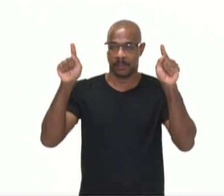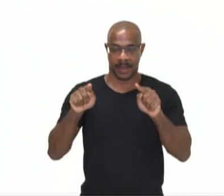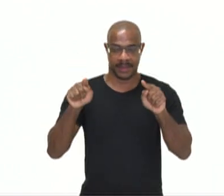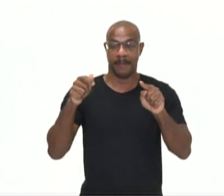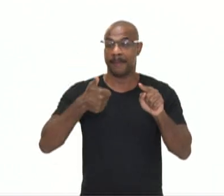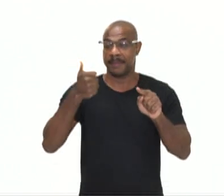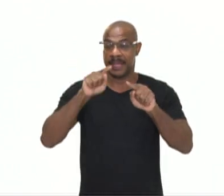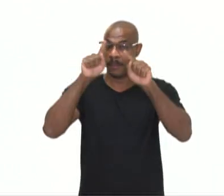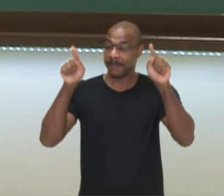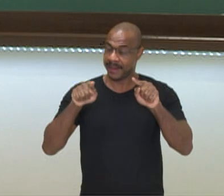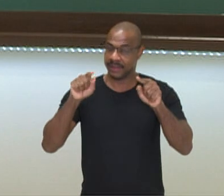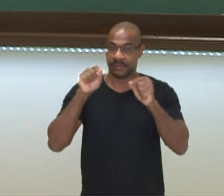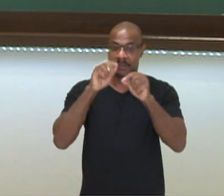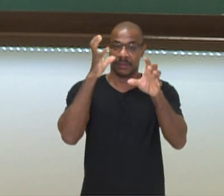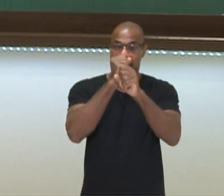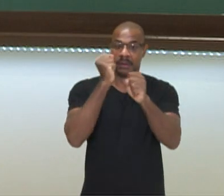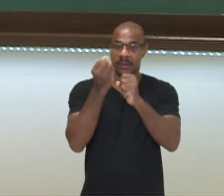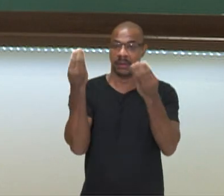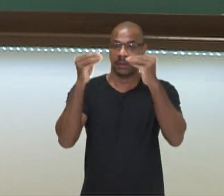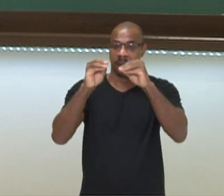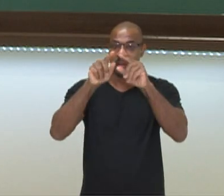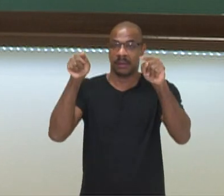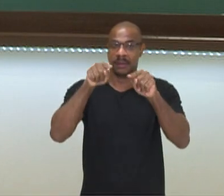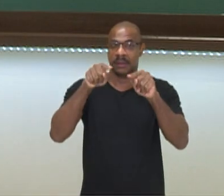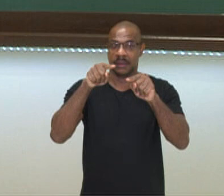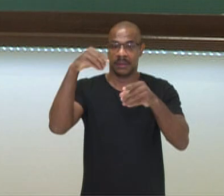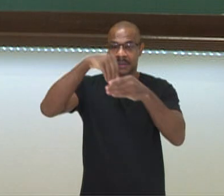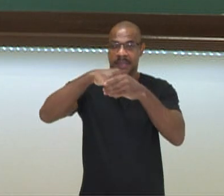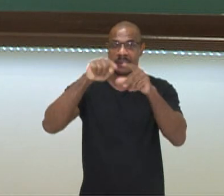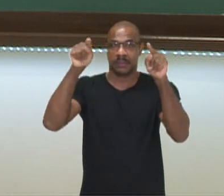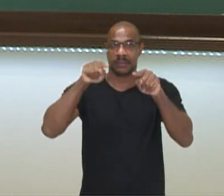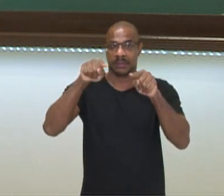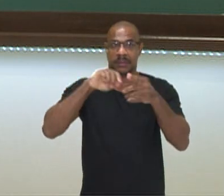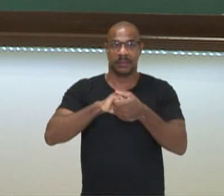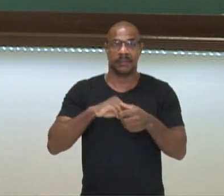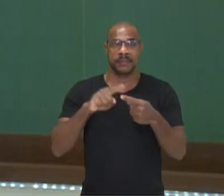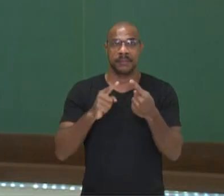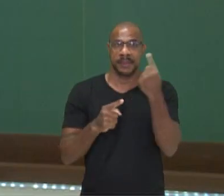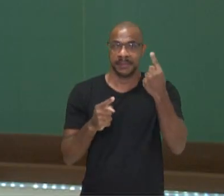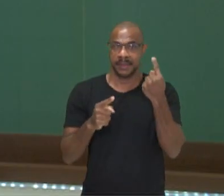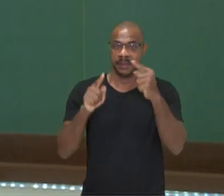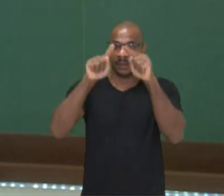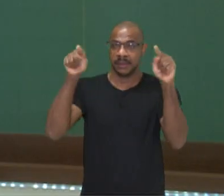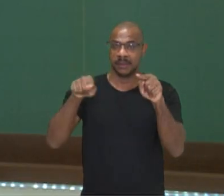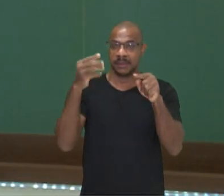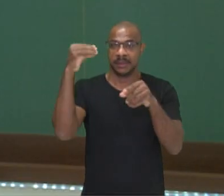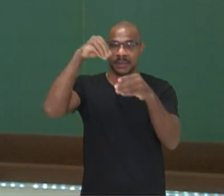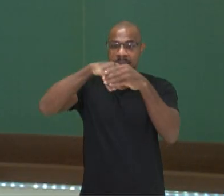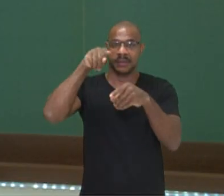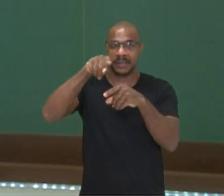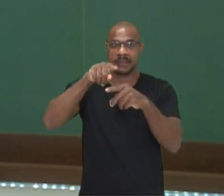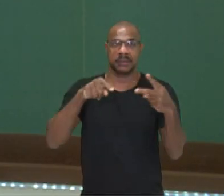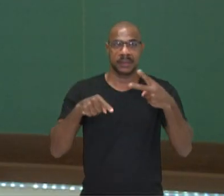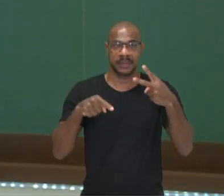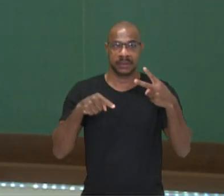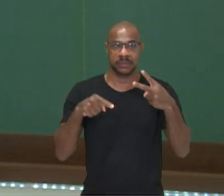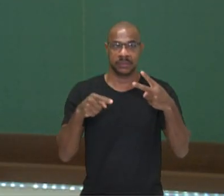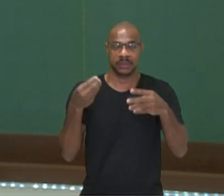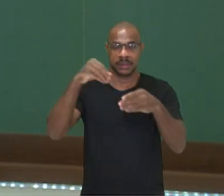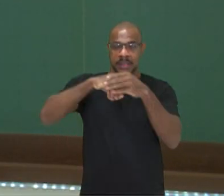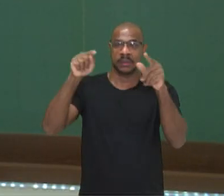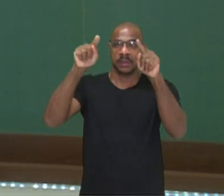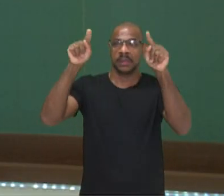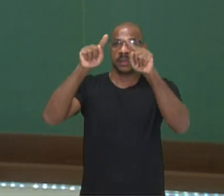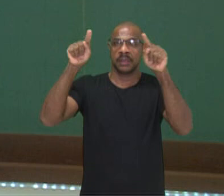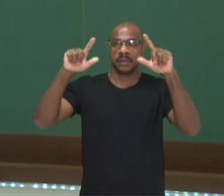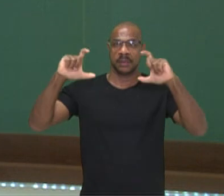os outros na sequência. Quais outros? Primeiro, parênteses. Segundo, colchetes.